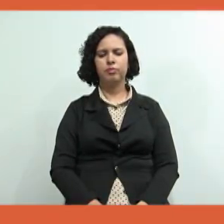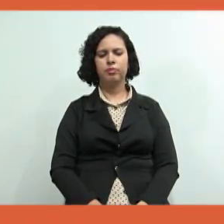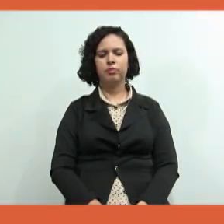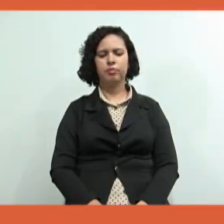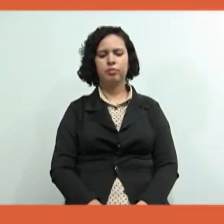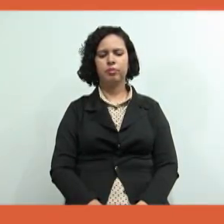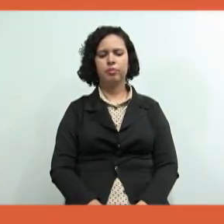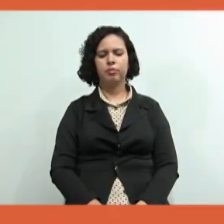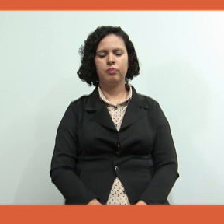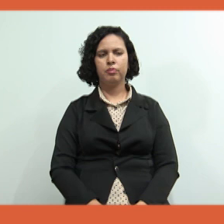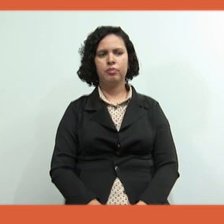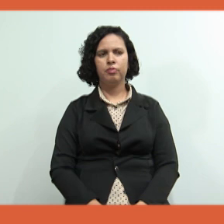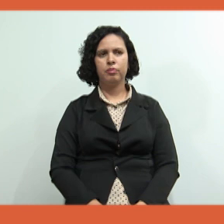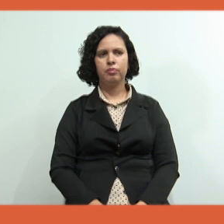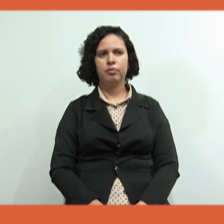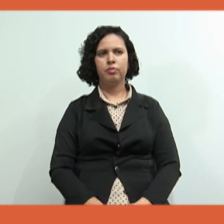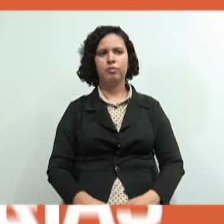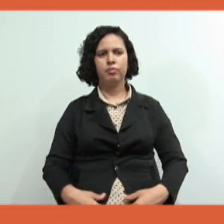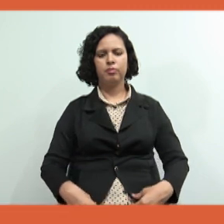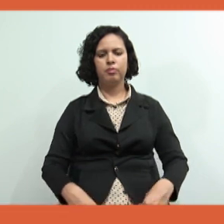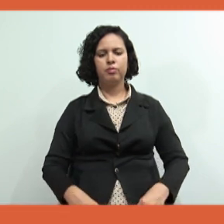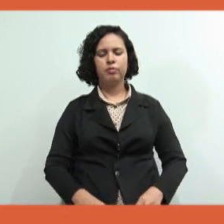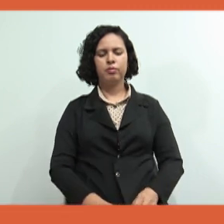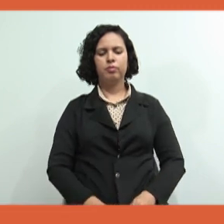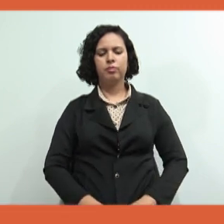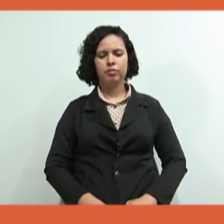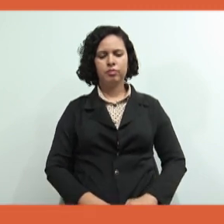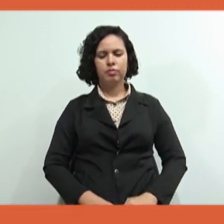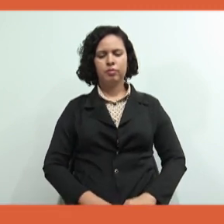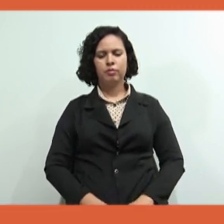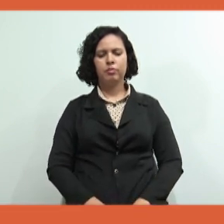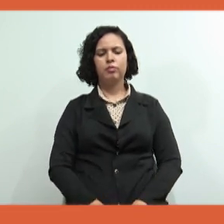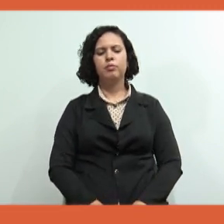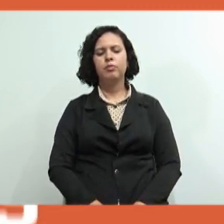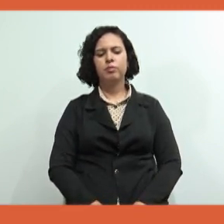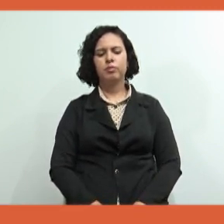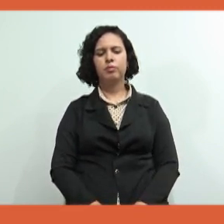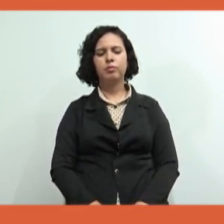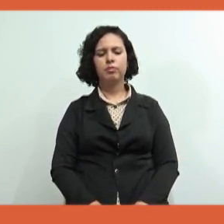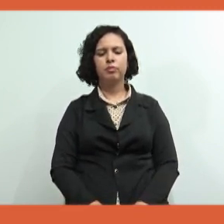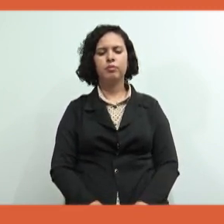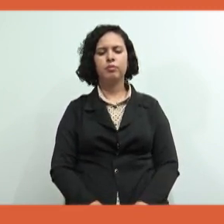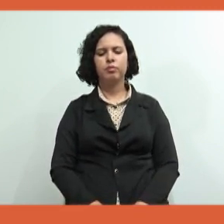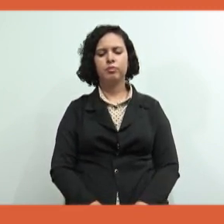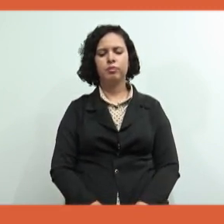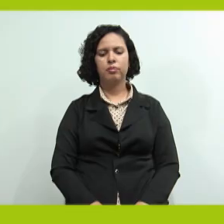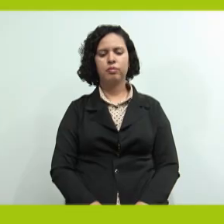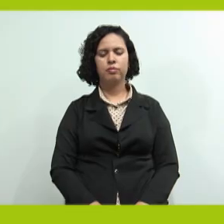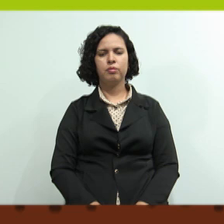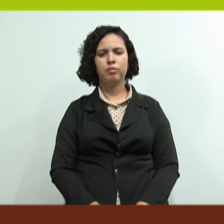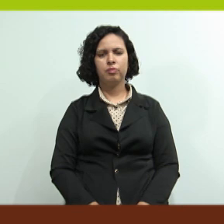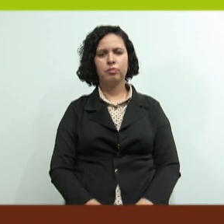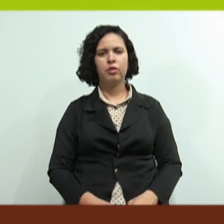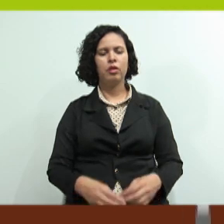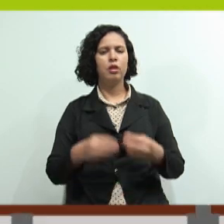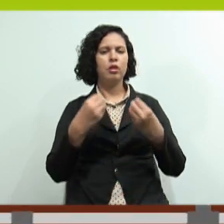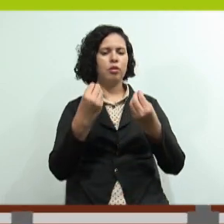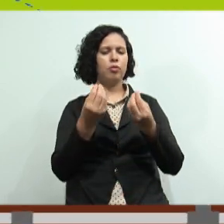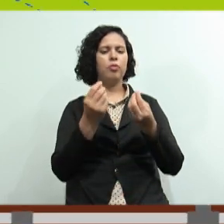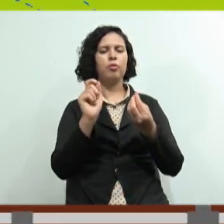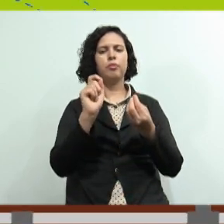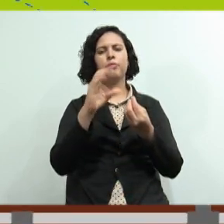Agropecuárias são muito importantes na produção de alimentos e na geração de trabalho e renda no país? Mas como funciona